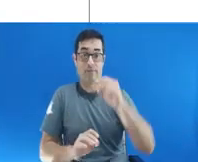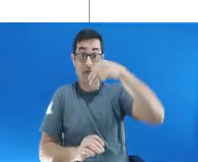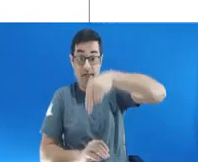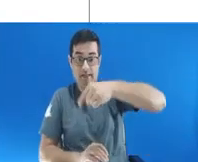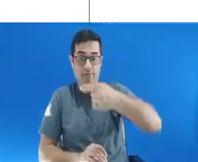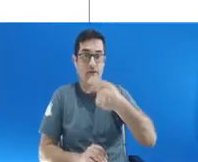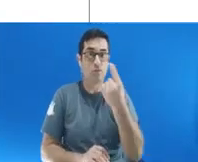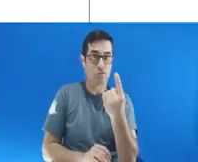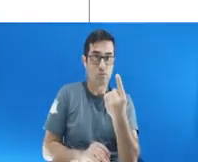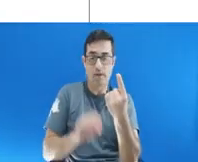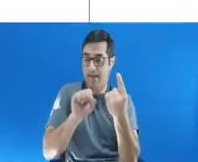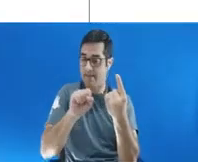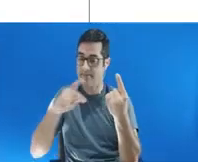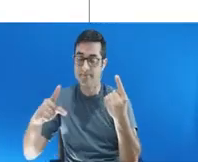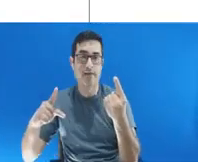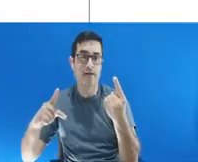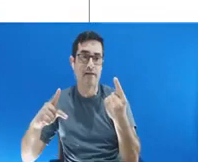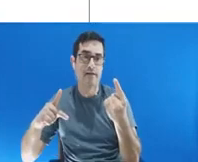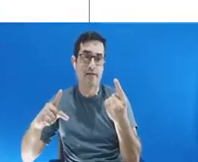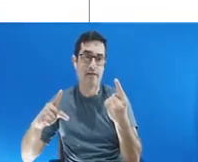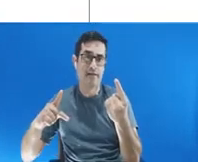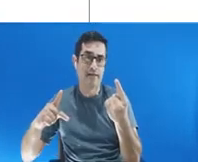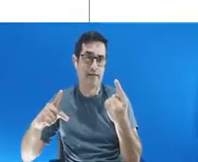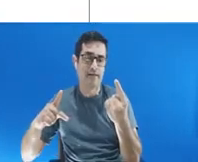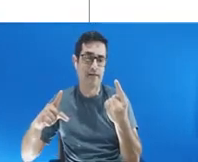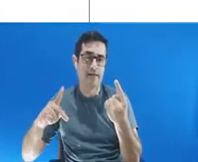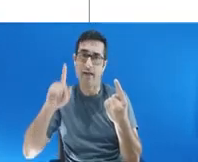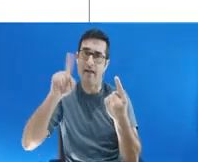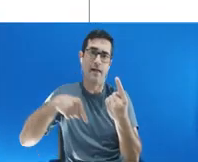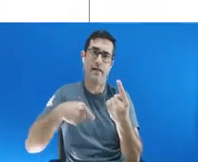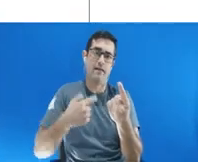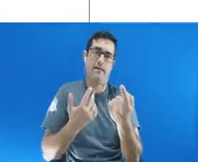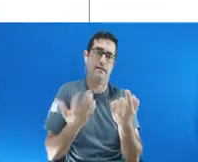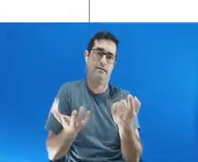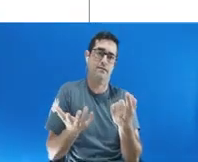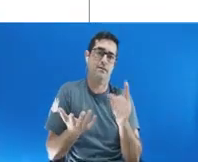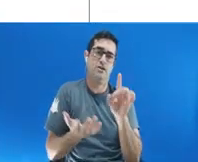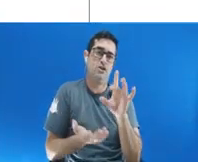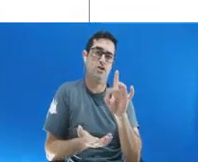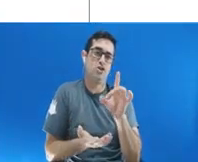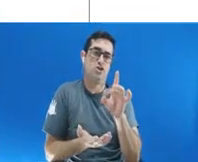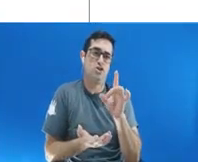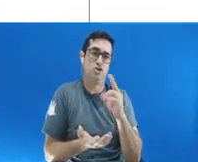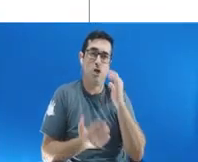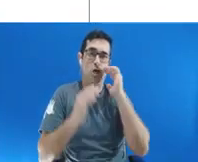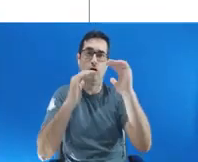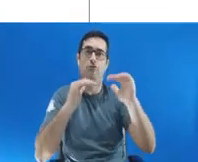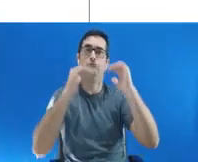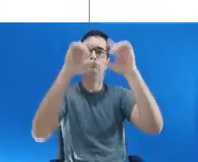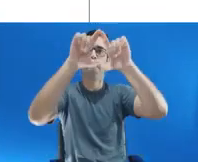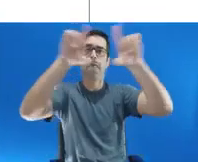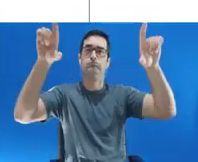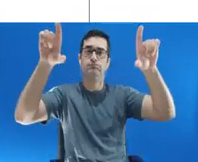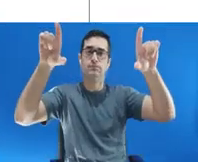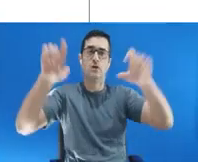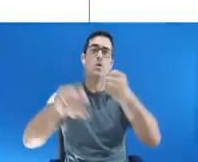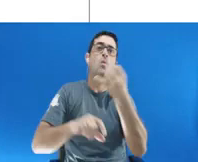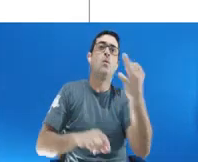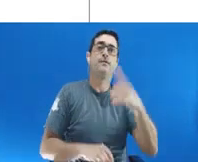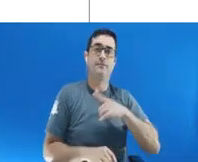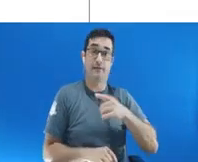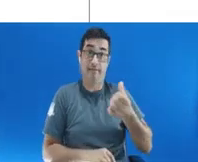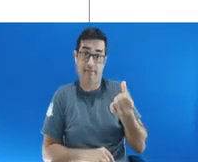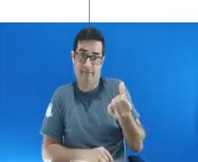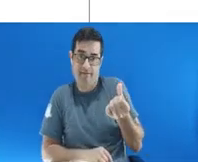né? Ó, S e P, então eu só vou usar esse parâmetro aqui. Quantos eu tenho? 6 mais 2,